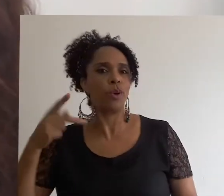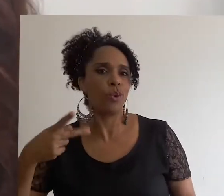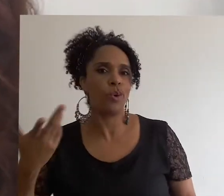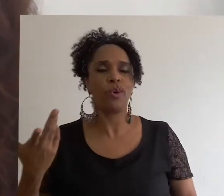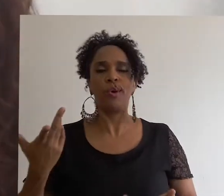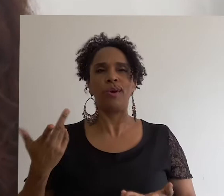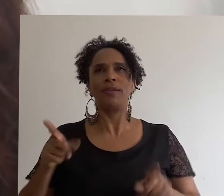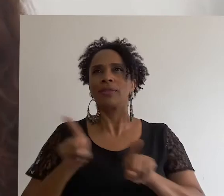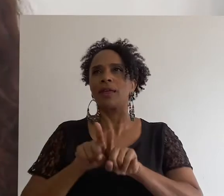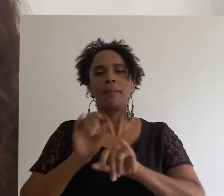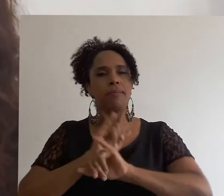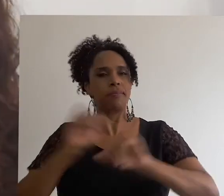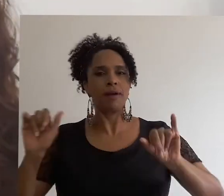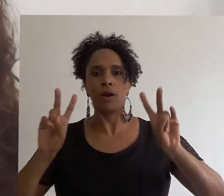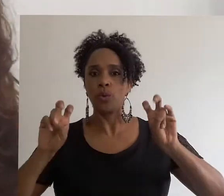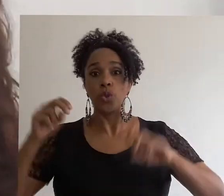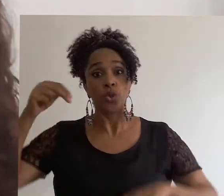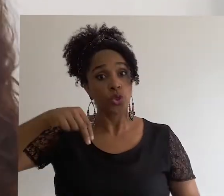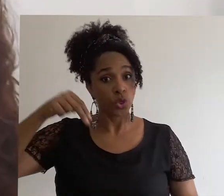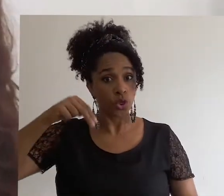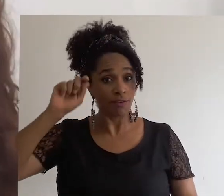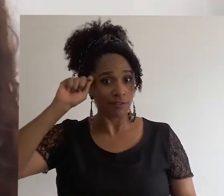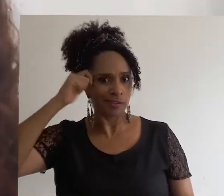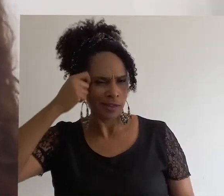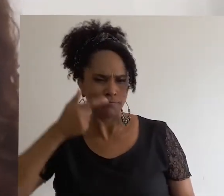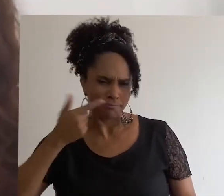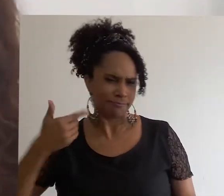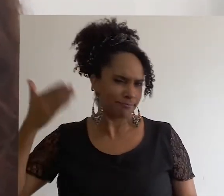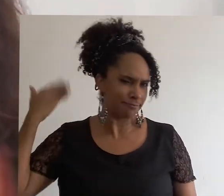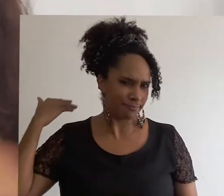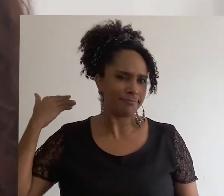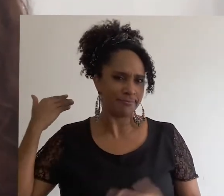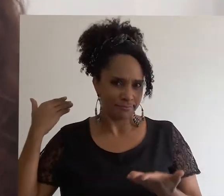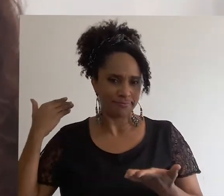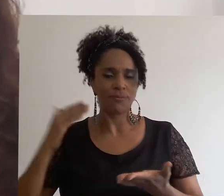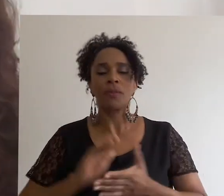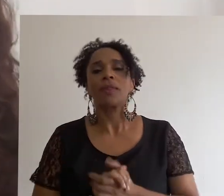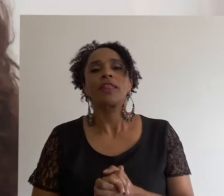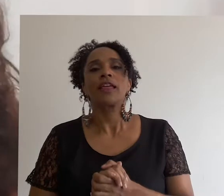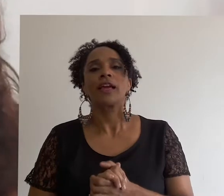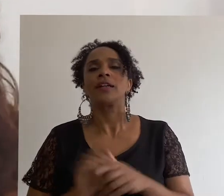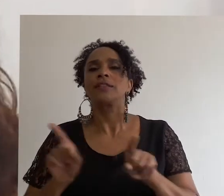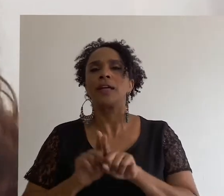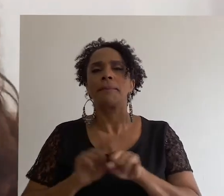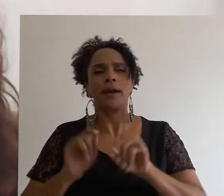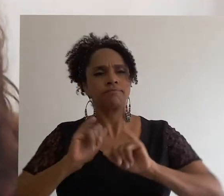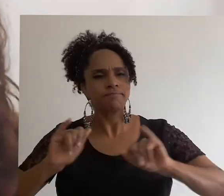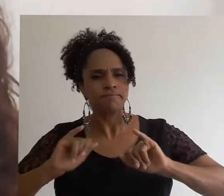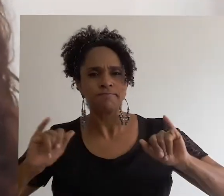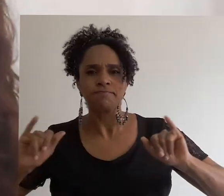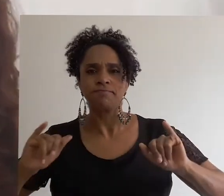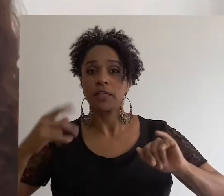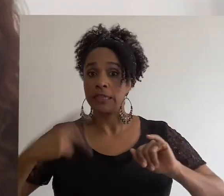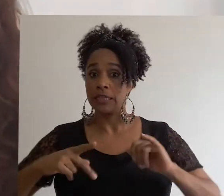aposentados, ações como o Novembro Negro, que se findou agora, campanhas